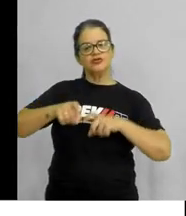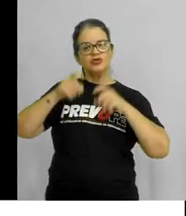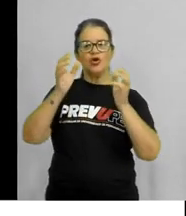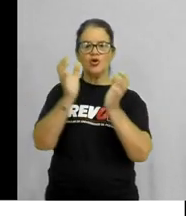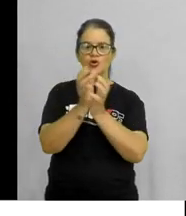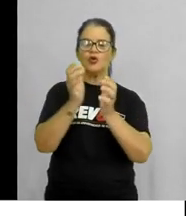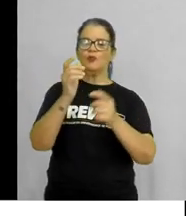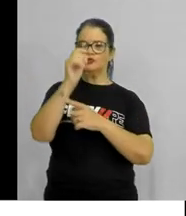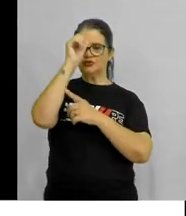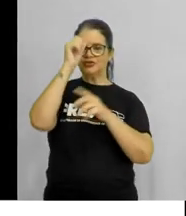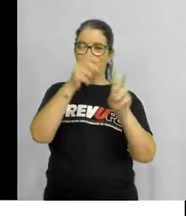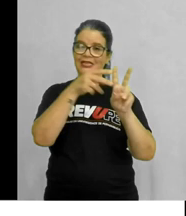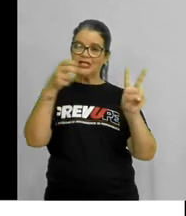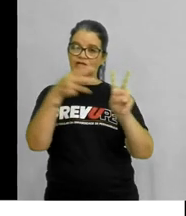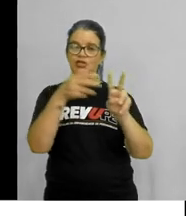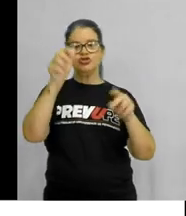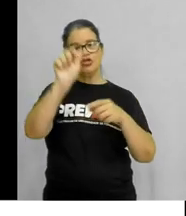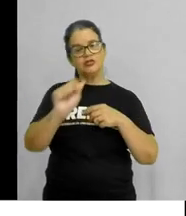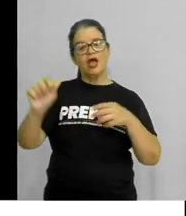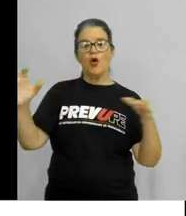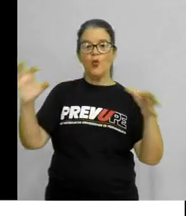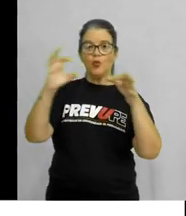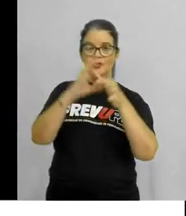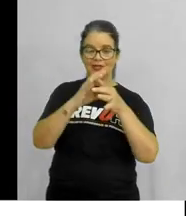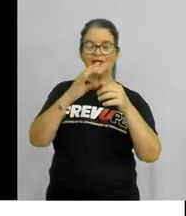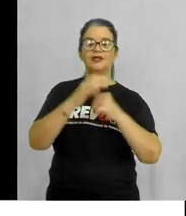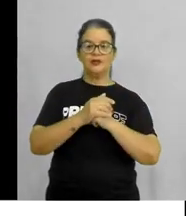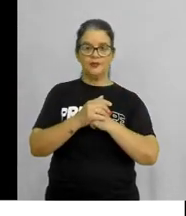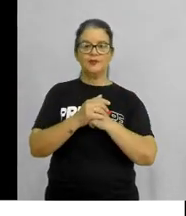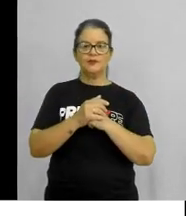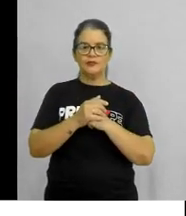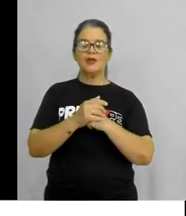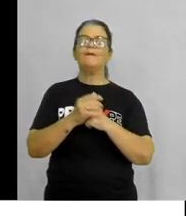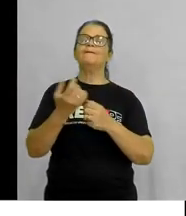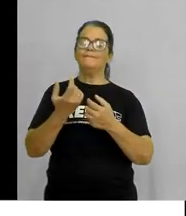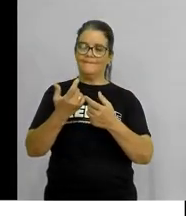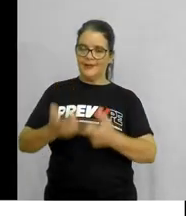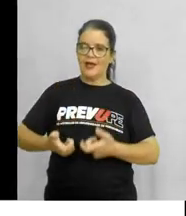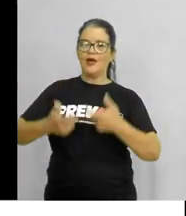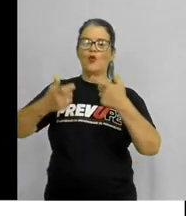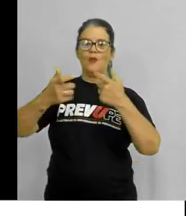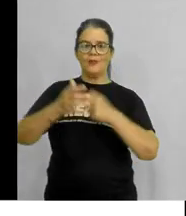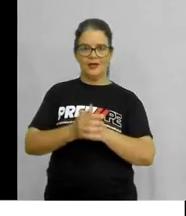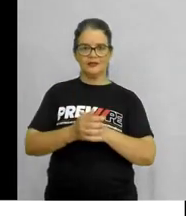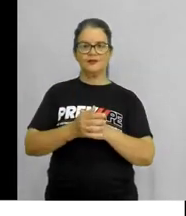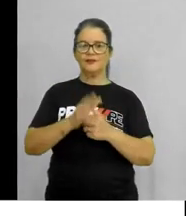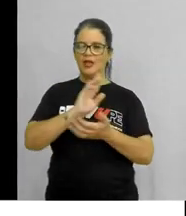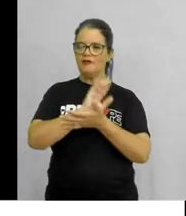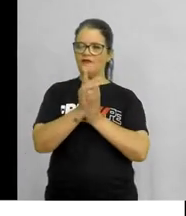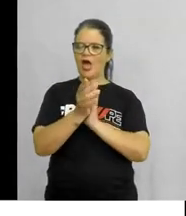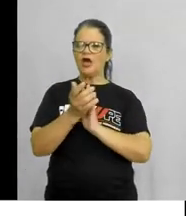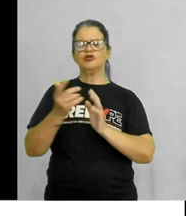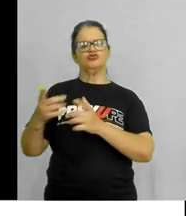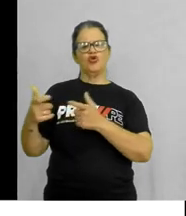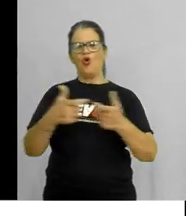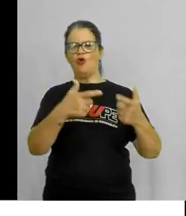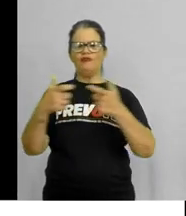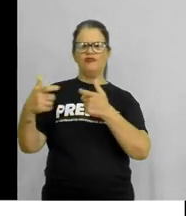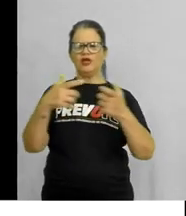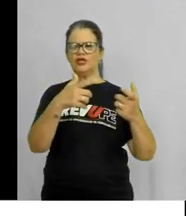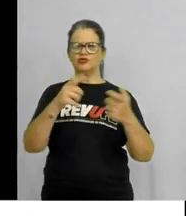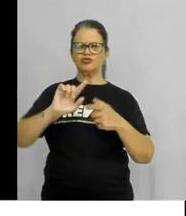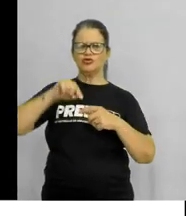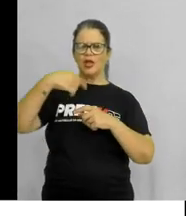indígenas e africanos o uniram-se momentaneamente para o combate depois de vários conflitos